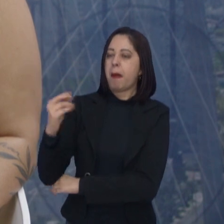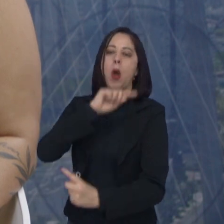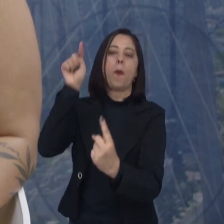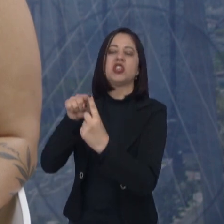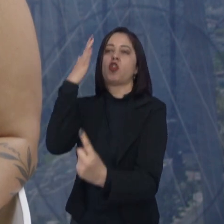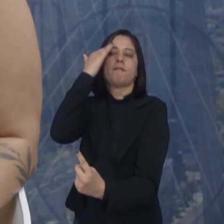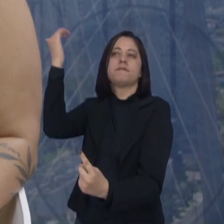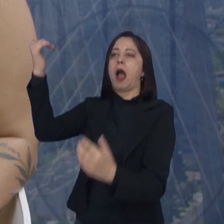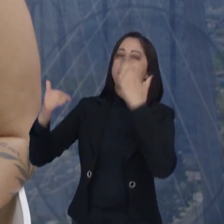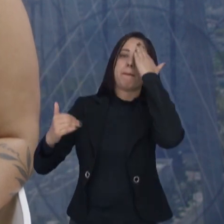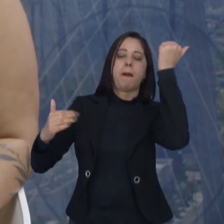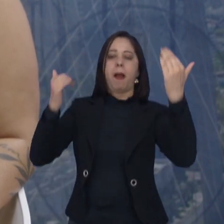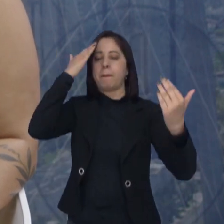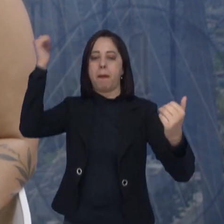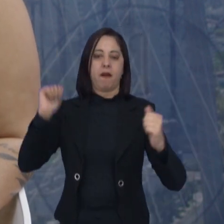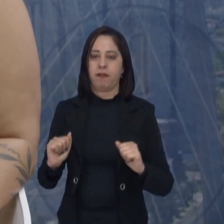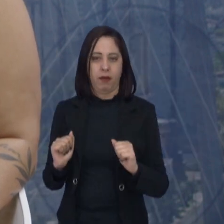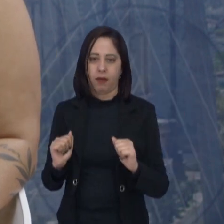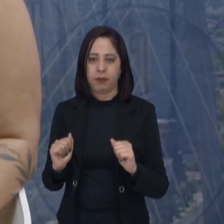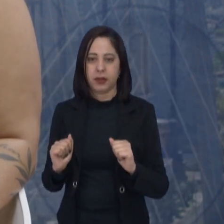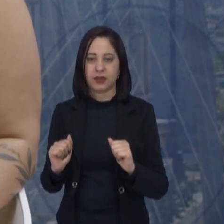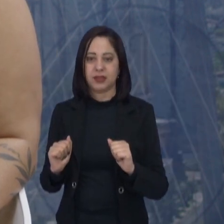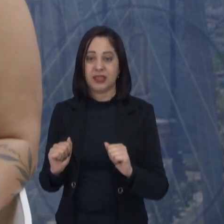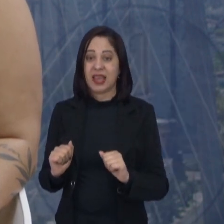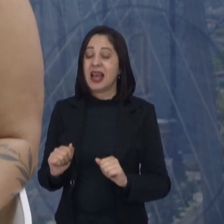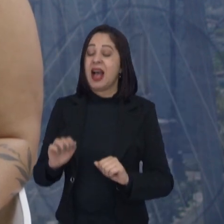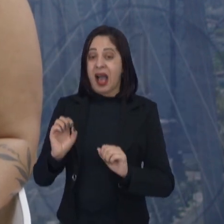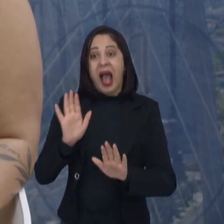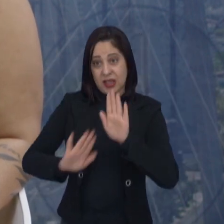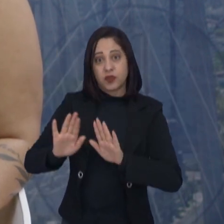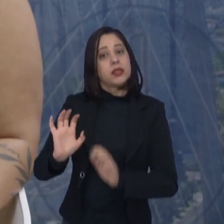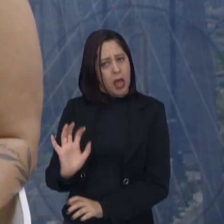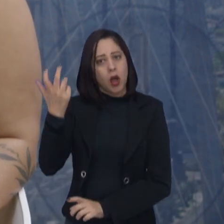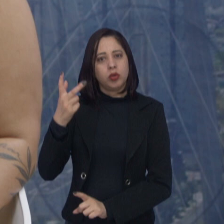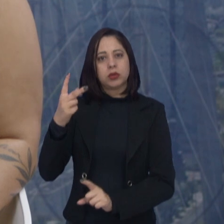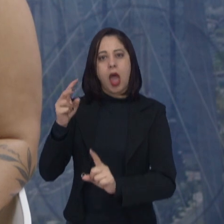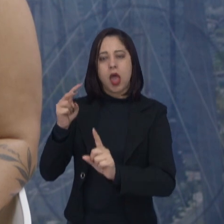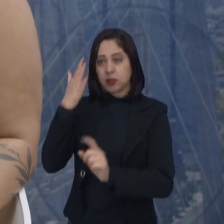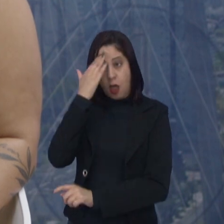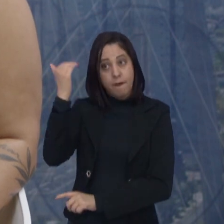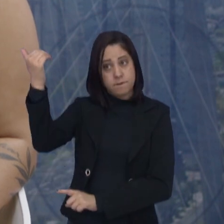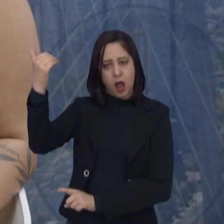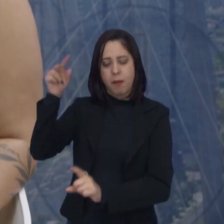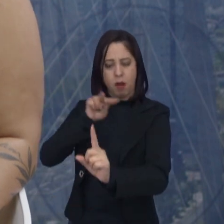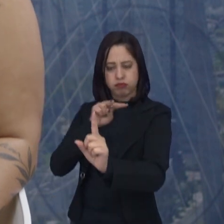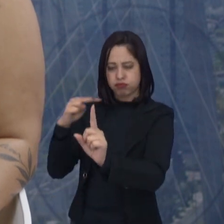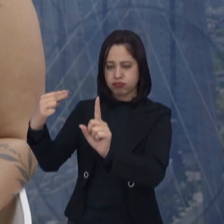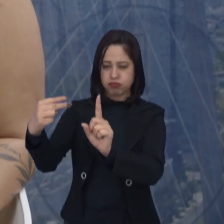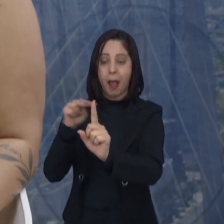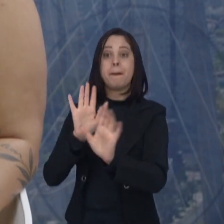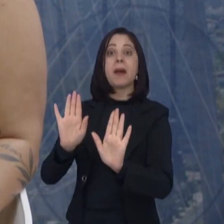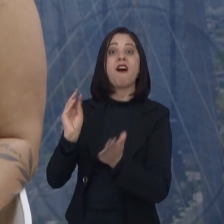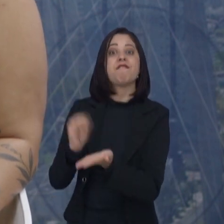pessoas, elas podem dar a visibilidade que você gostaria, mas muitas vezes essa visibilidade não é uma visibilidade que tem qualidade. Então